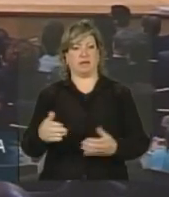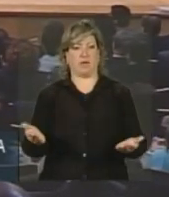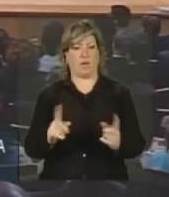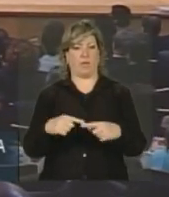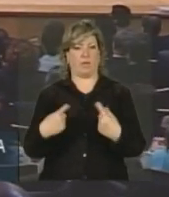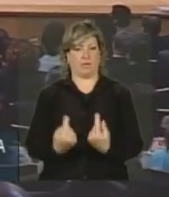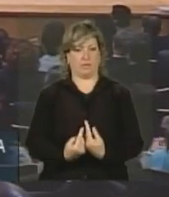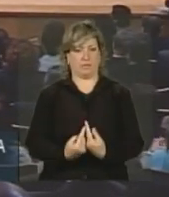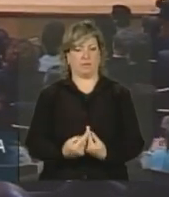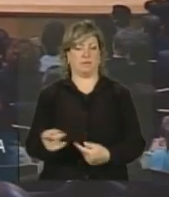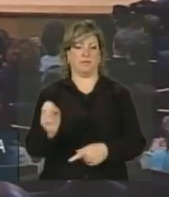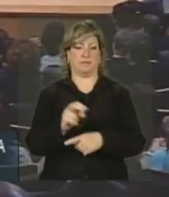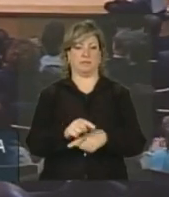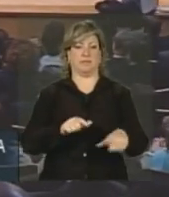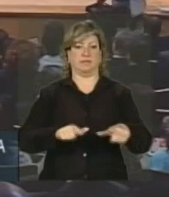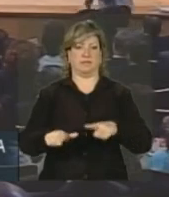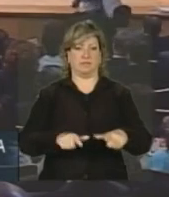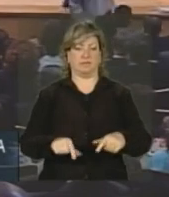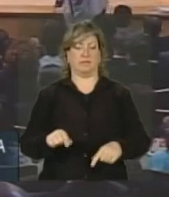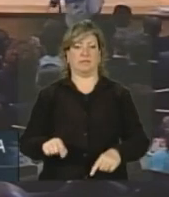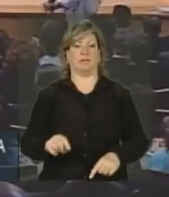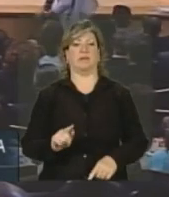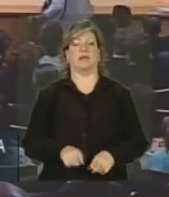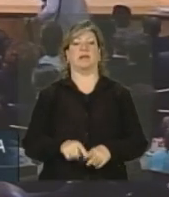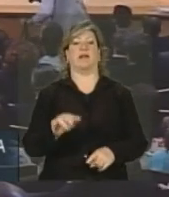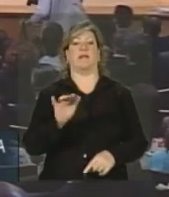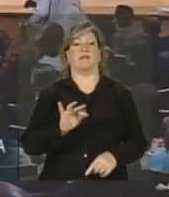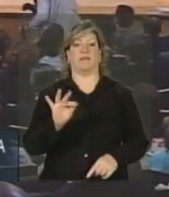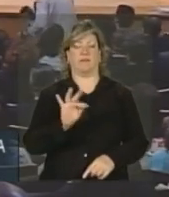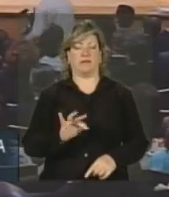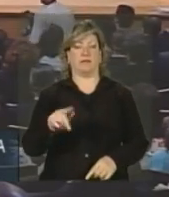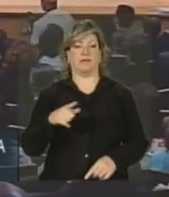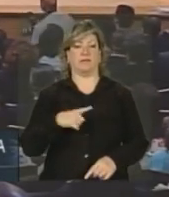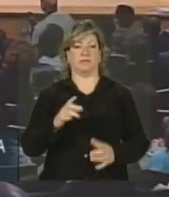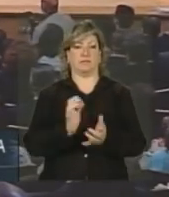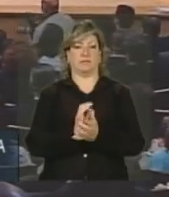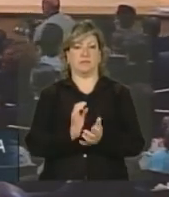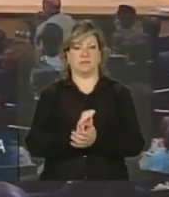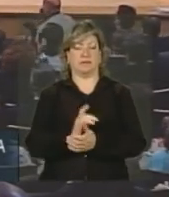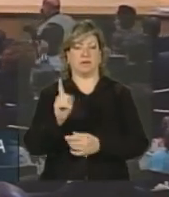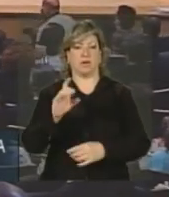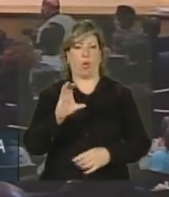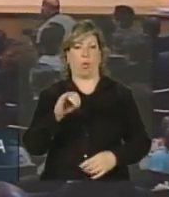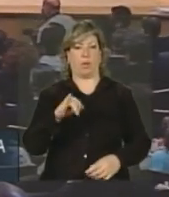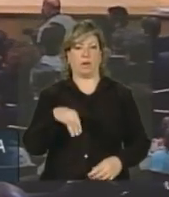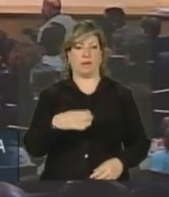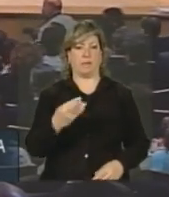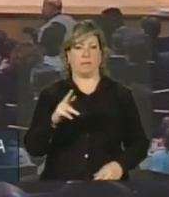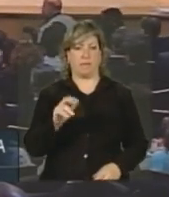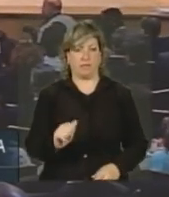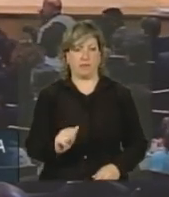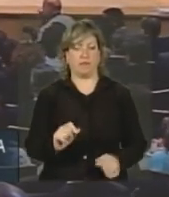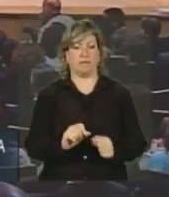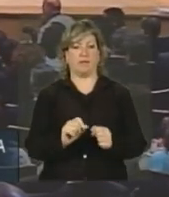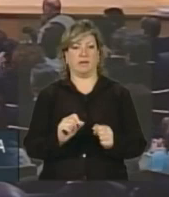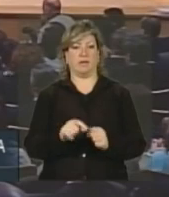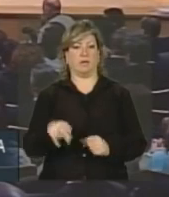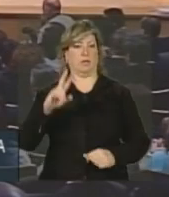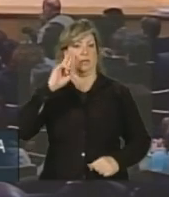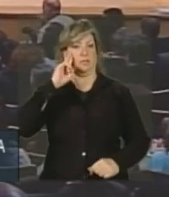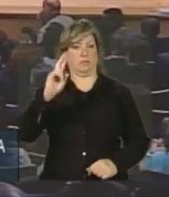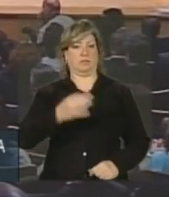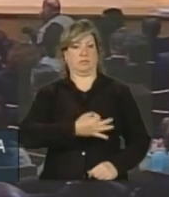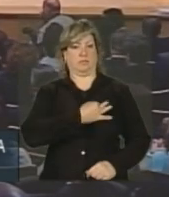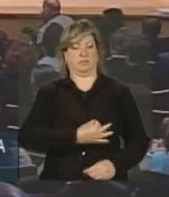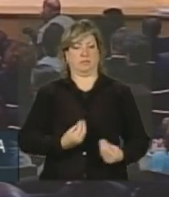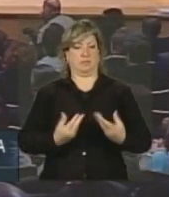acadêmico, herança da Universidade de Coimbra, constituindo o sinal exterior de uma autoridade que se distingue pelo